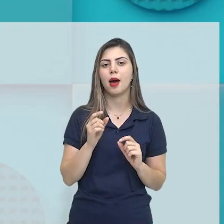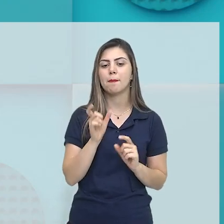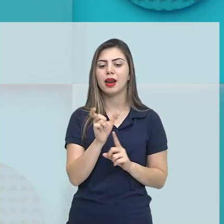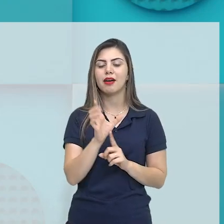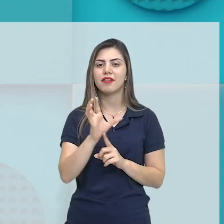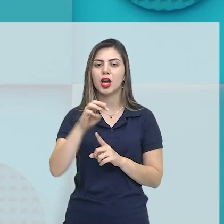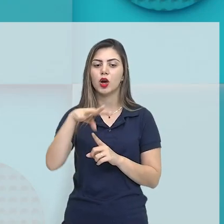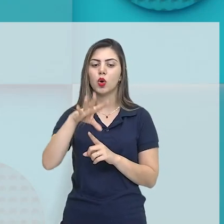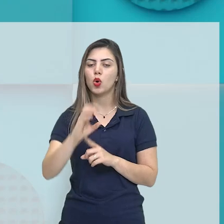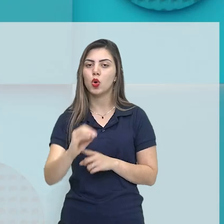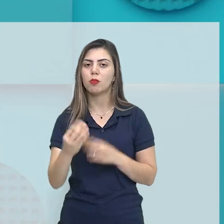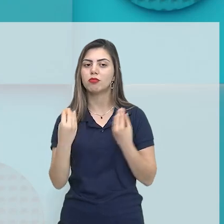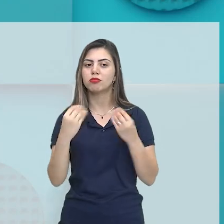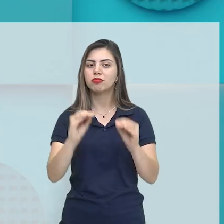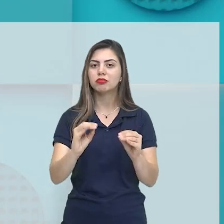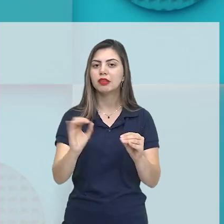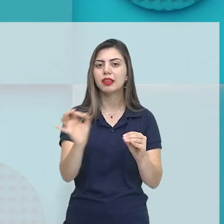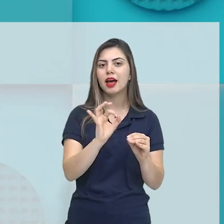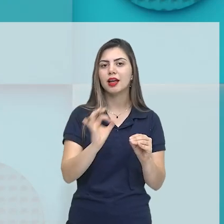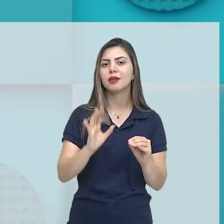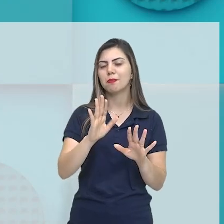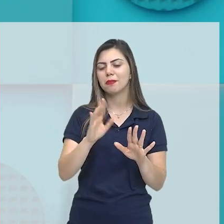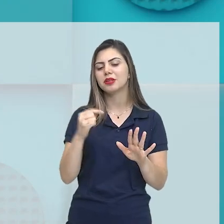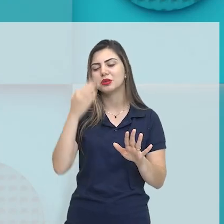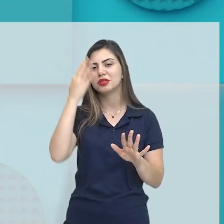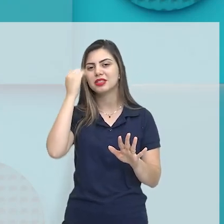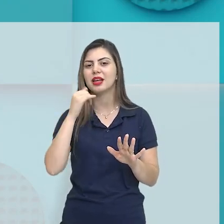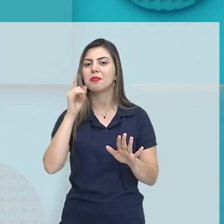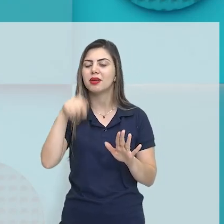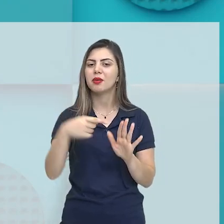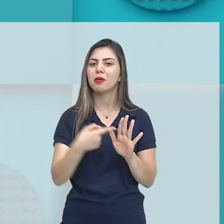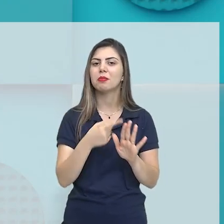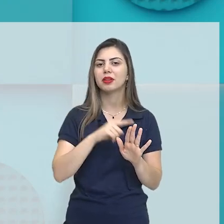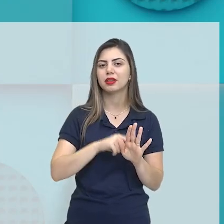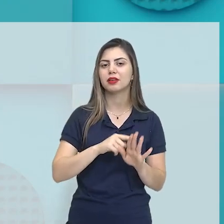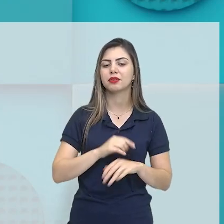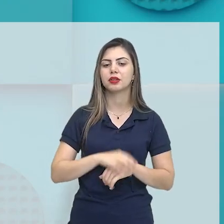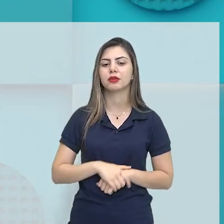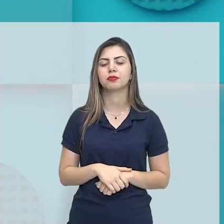como. Certo? Então, metáfora é uma